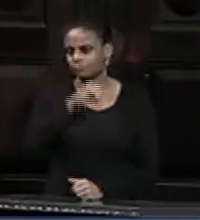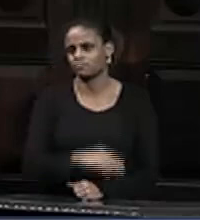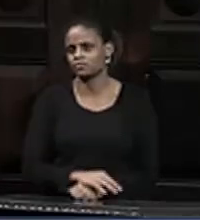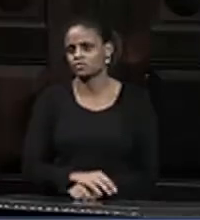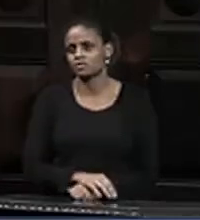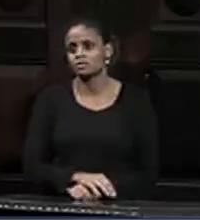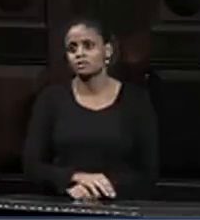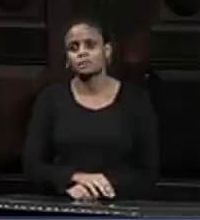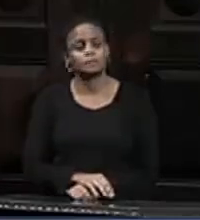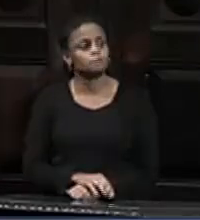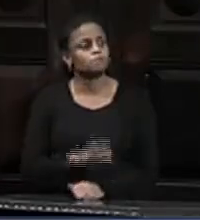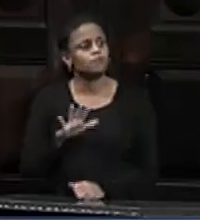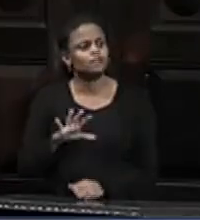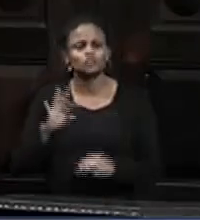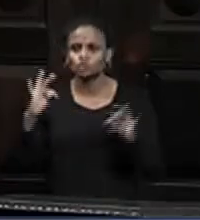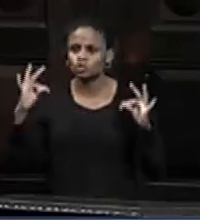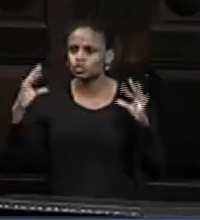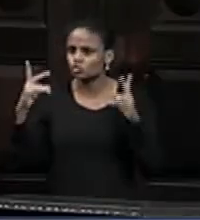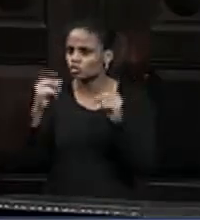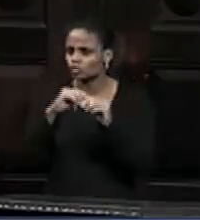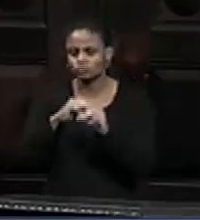Mas esse quadrilhão